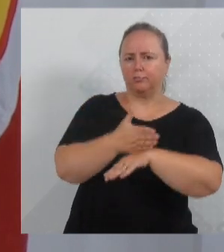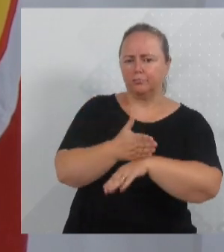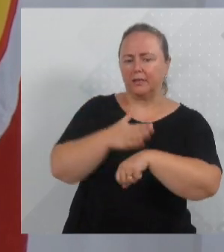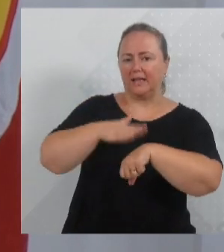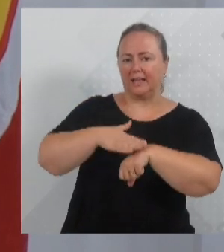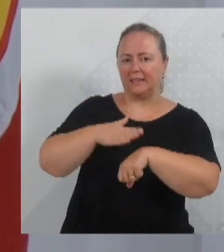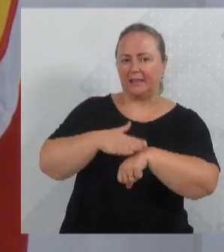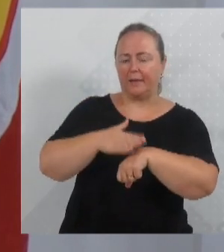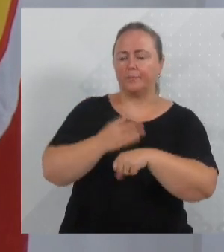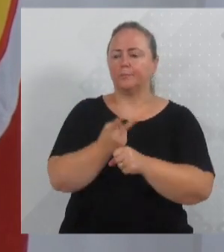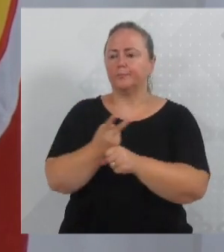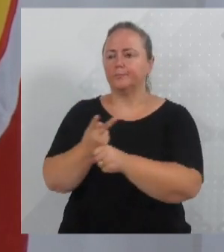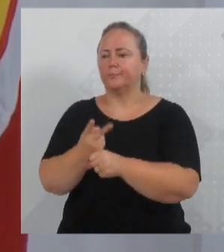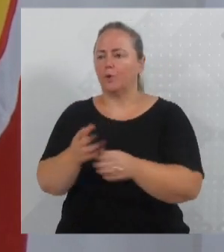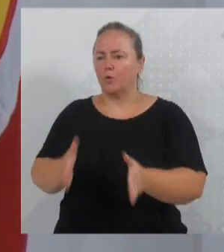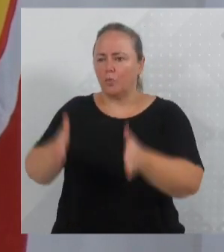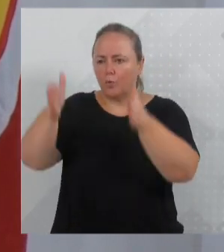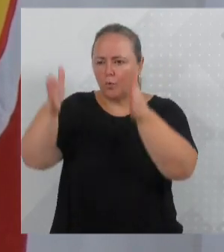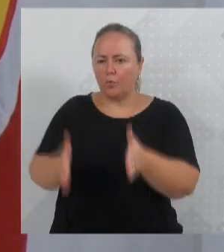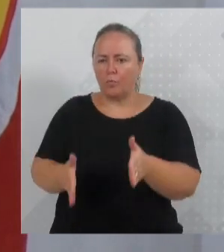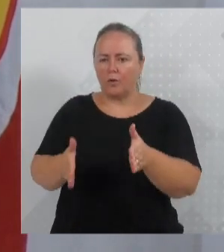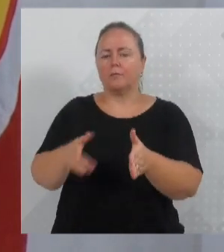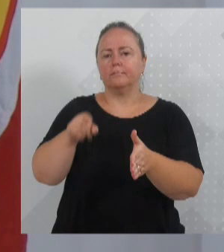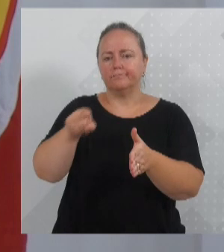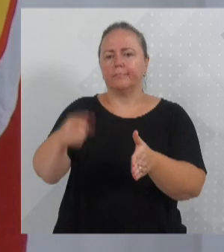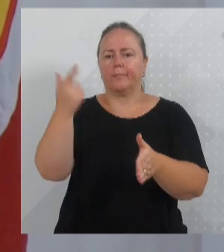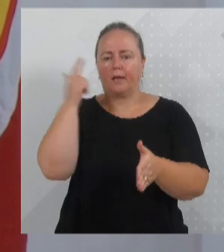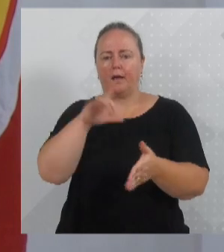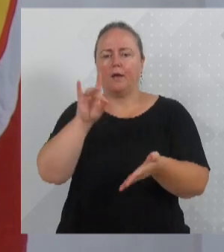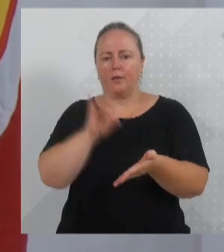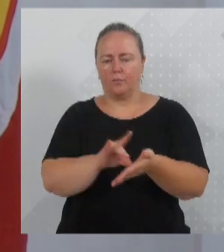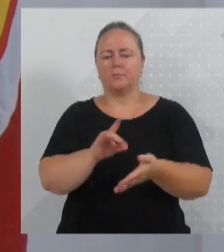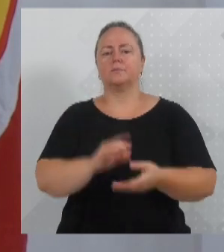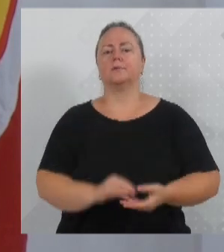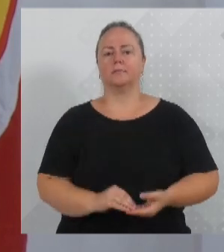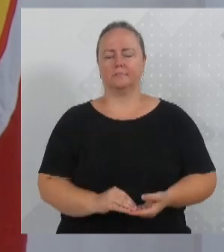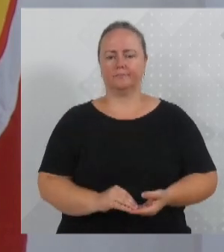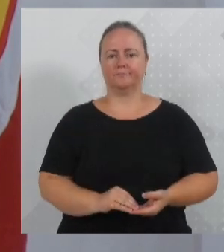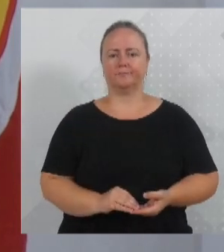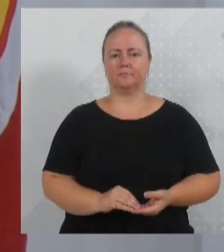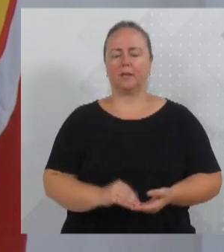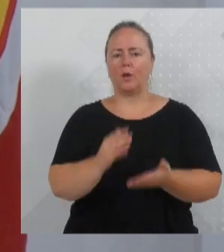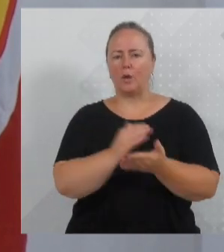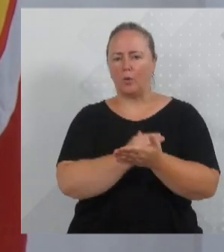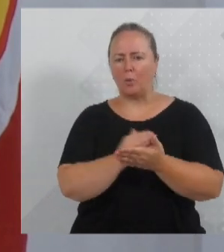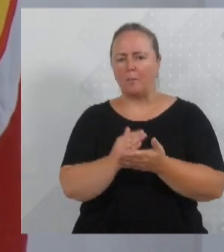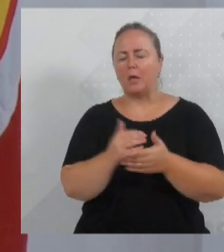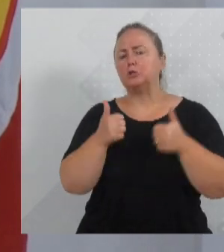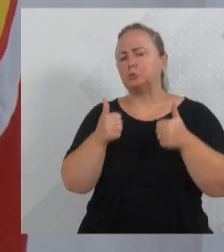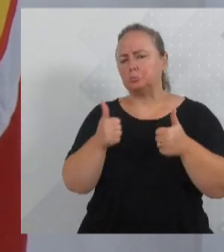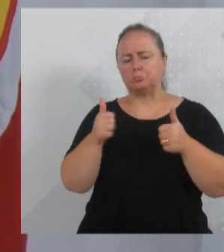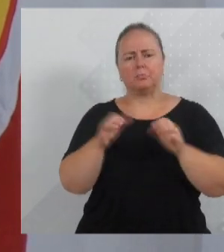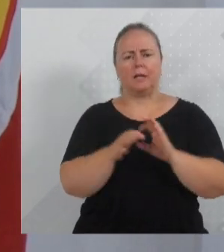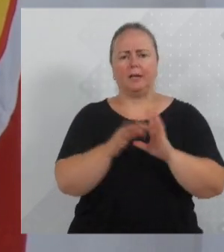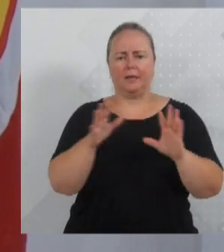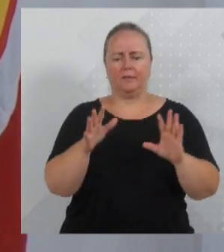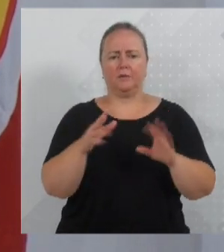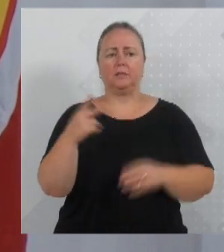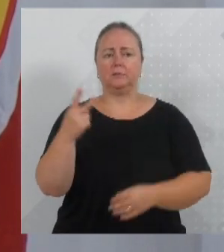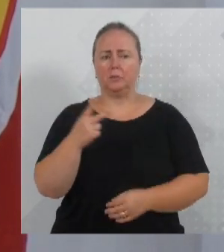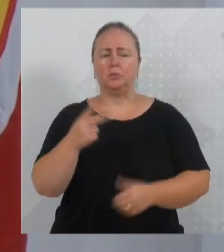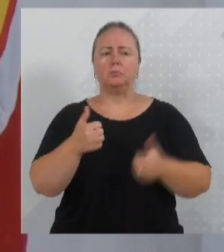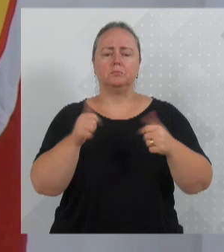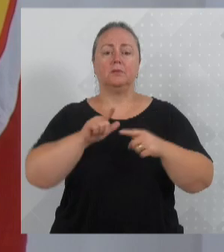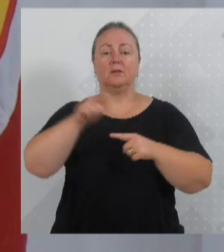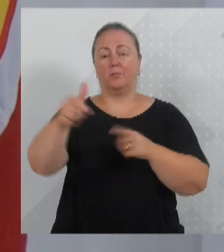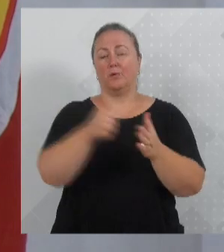Proc o sistema procur o to a primeira vez vai ser abonado a segunda também a terceira já vem multa pra casa do cidadão